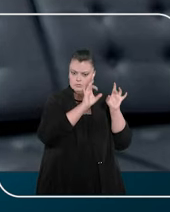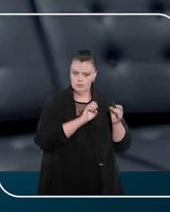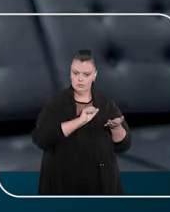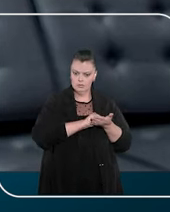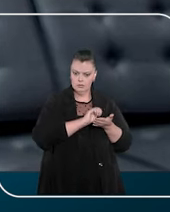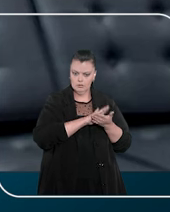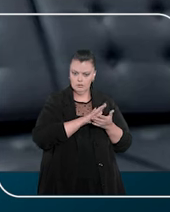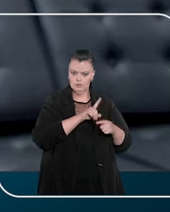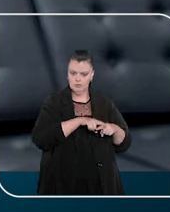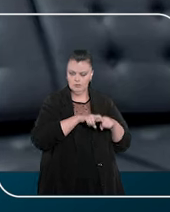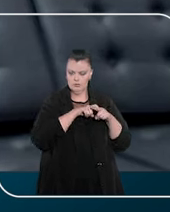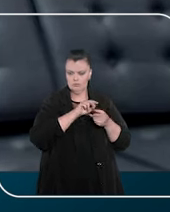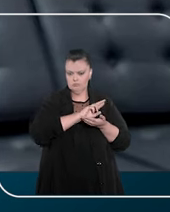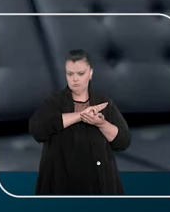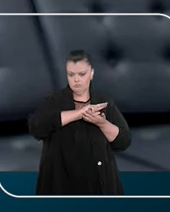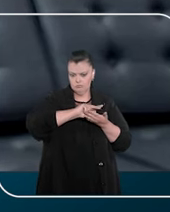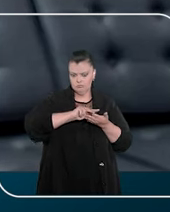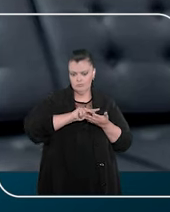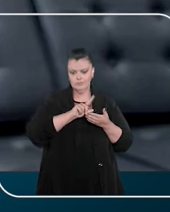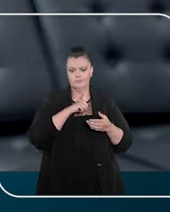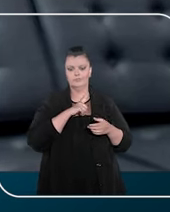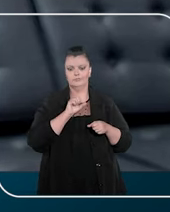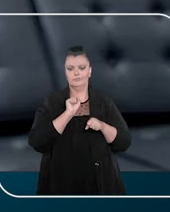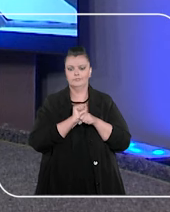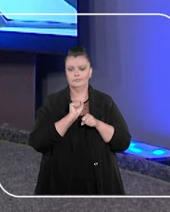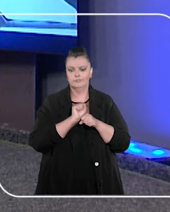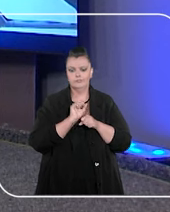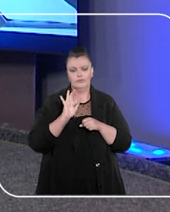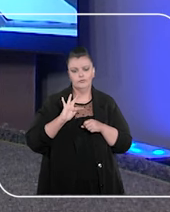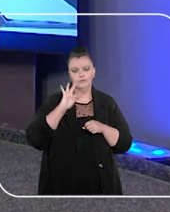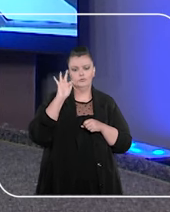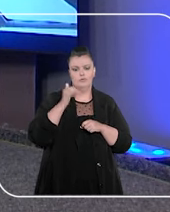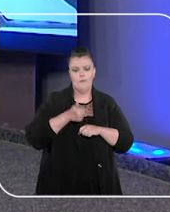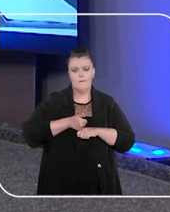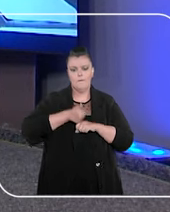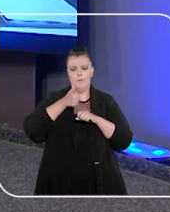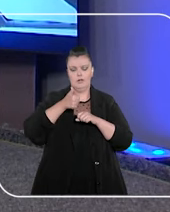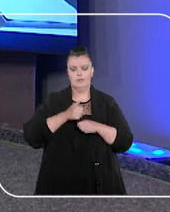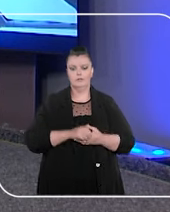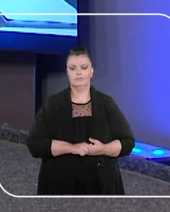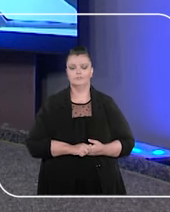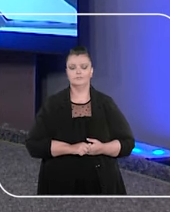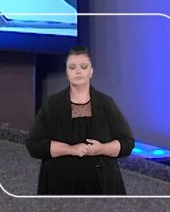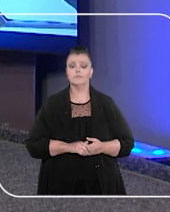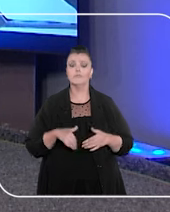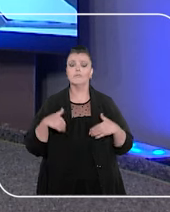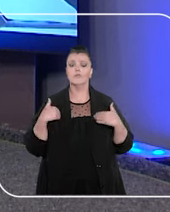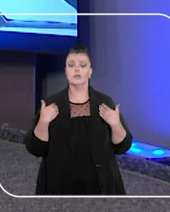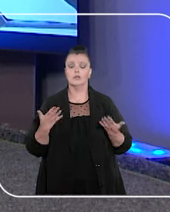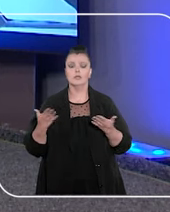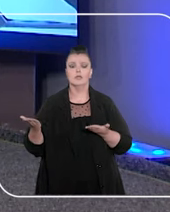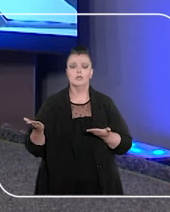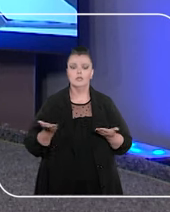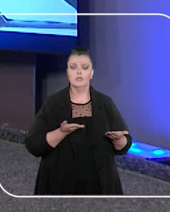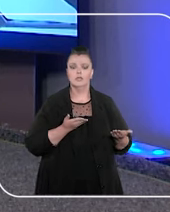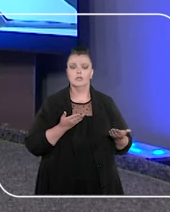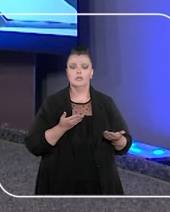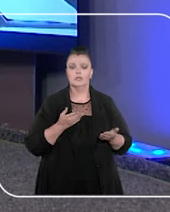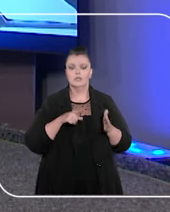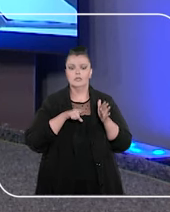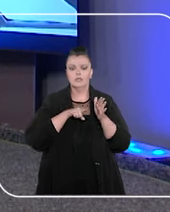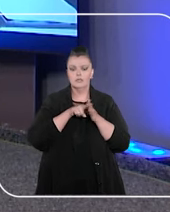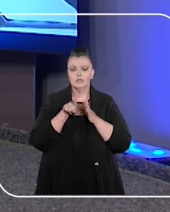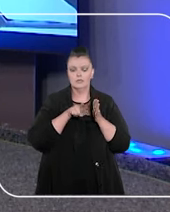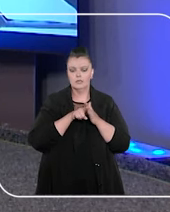uma maneira que se espera seja a melhor possível. E nessa questão tão importante, eu também gostaria muito de ouvir, claro, o ministro Moura